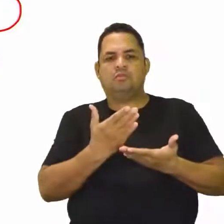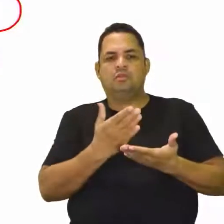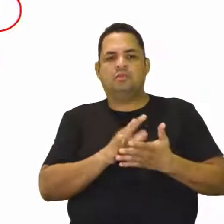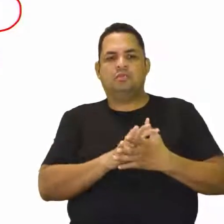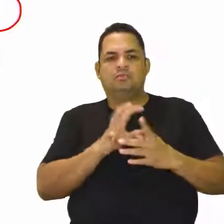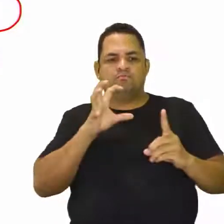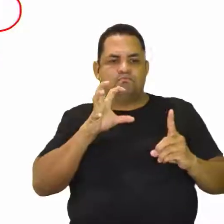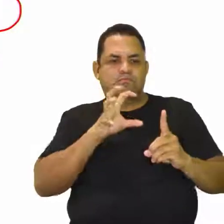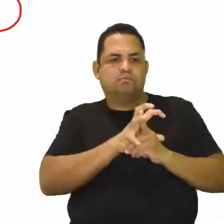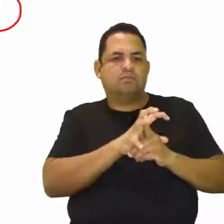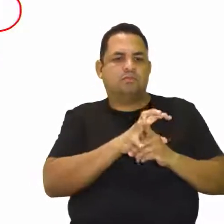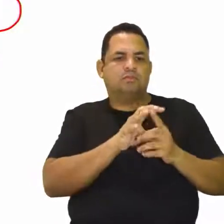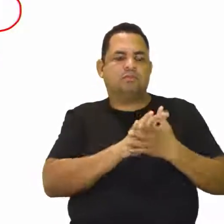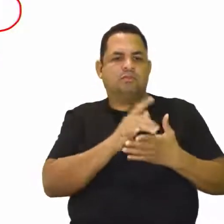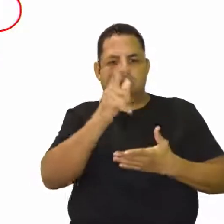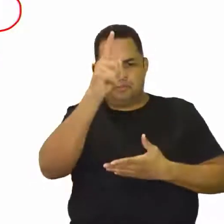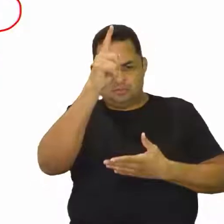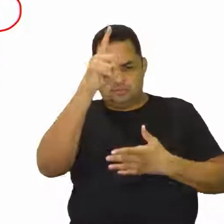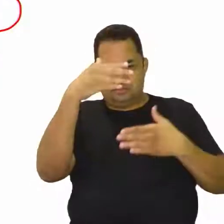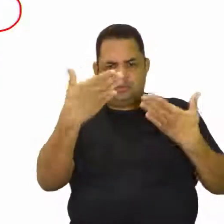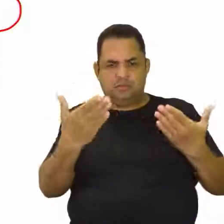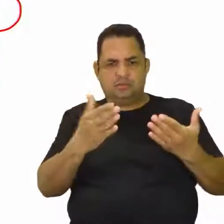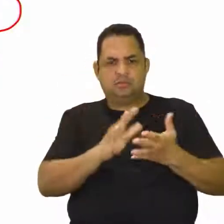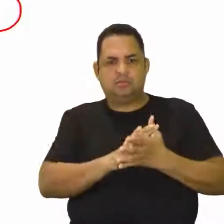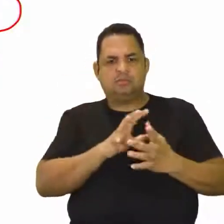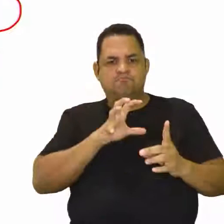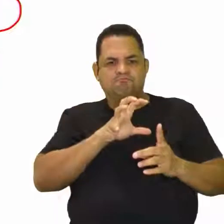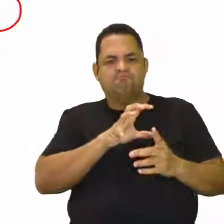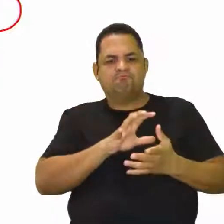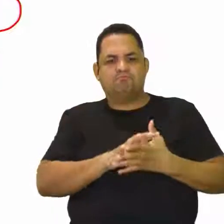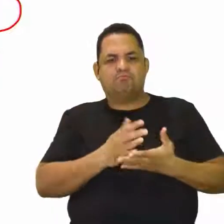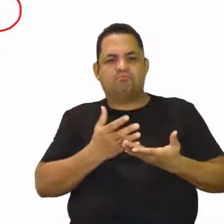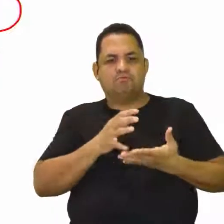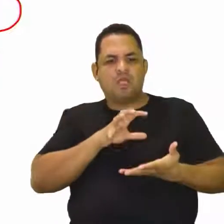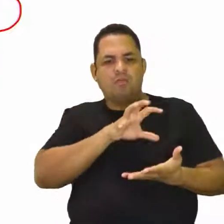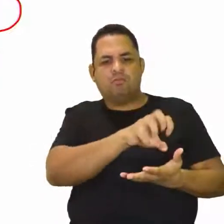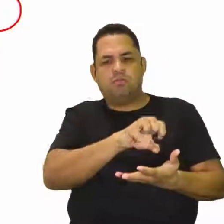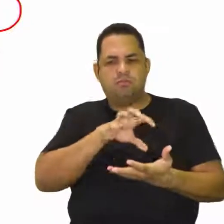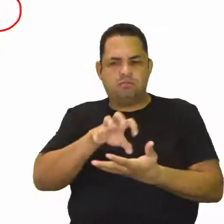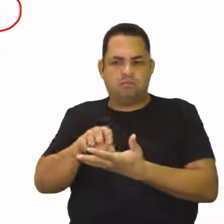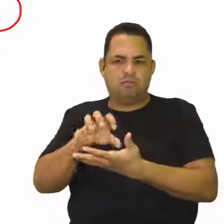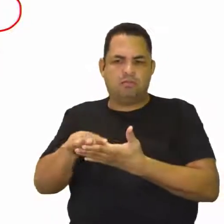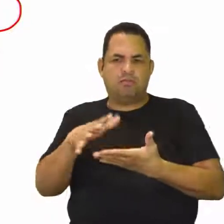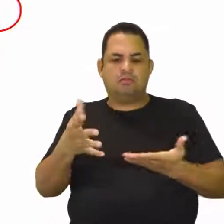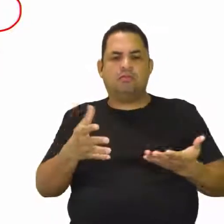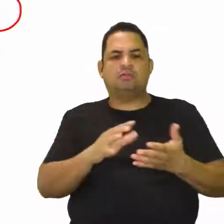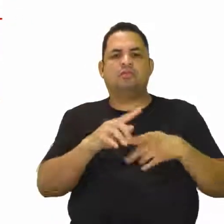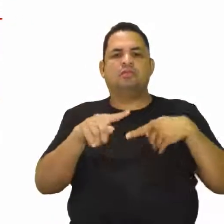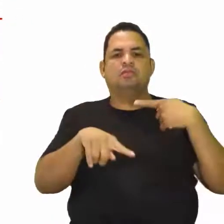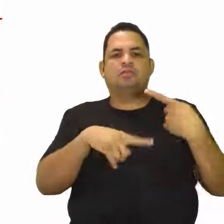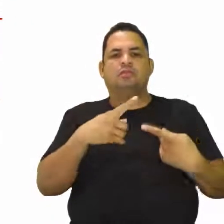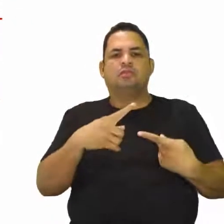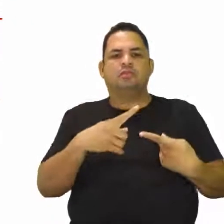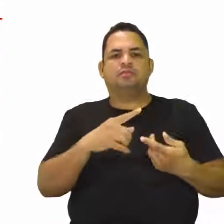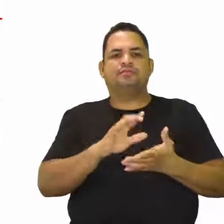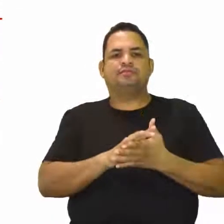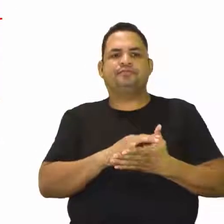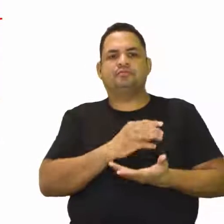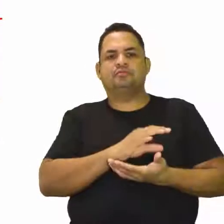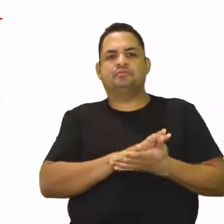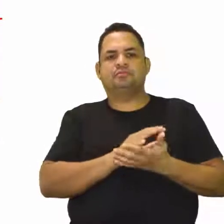ofensiva, a ofensiva alemã. Eles vão para cima, eles conquistam tudo. Aí logo depois nós temos